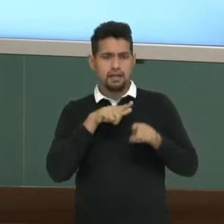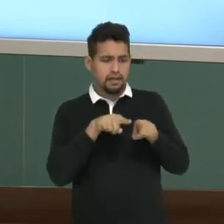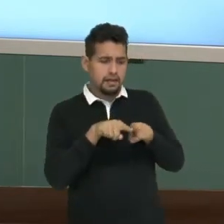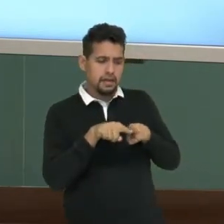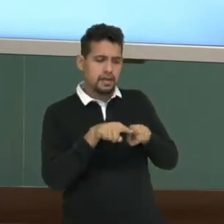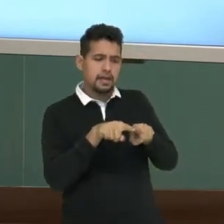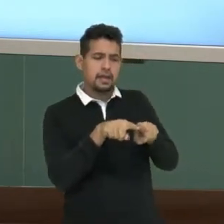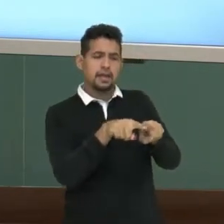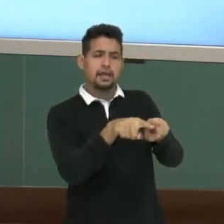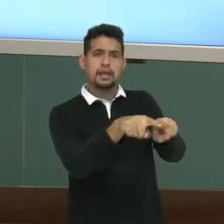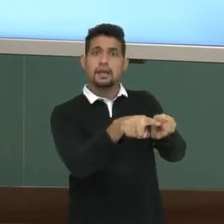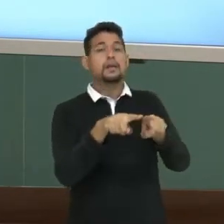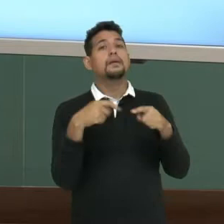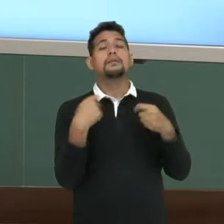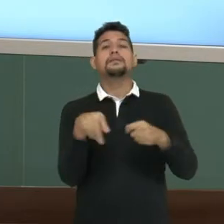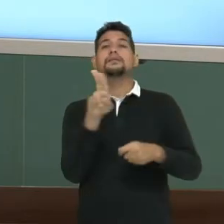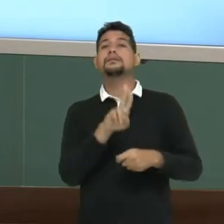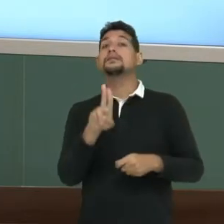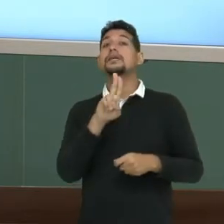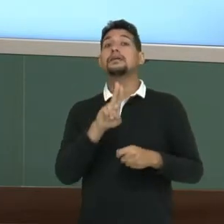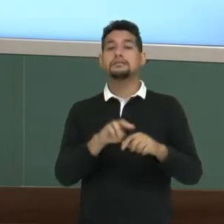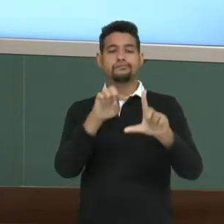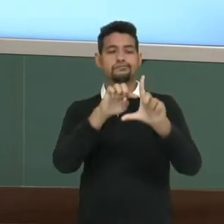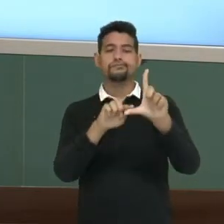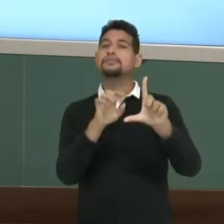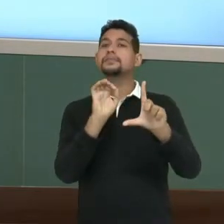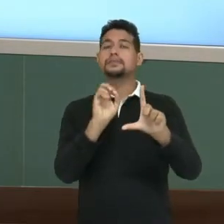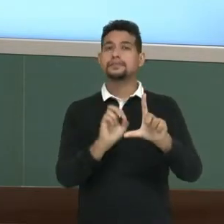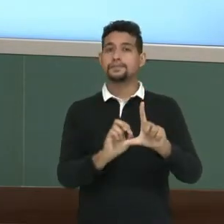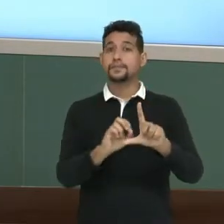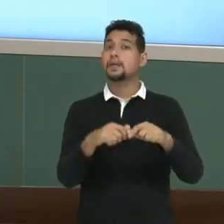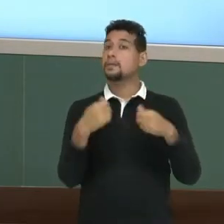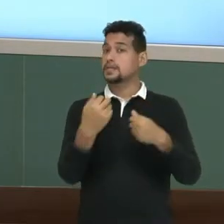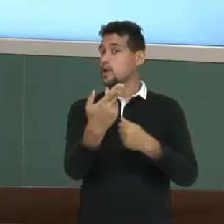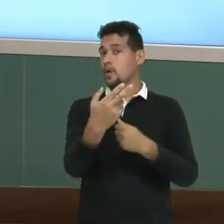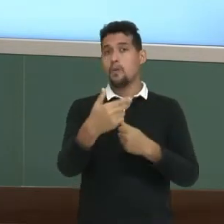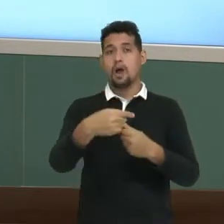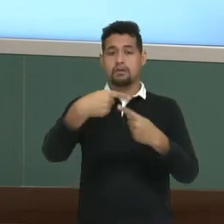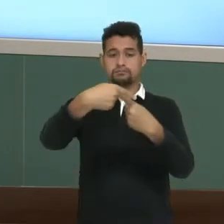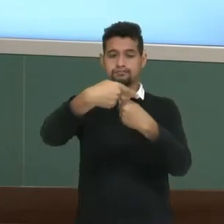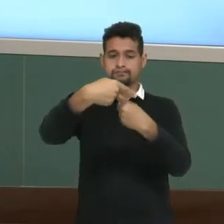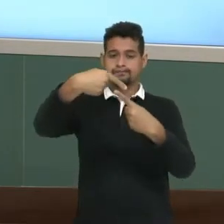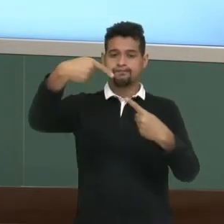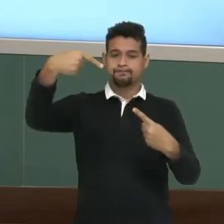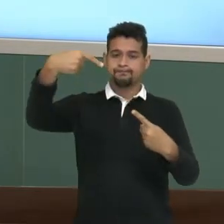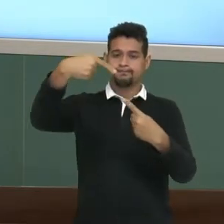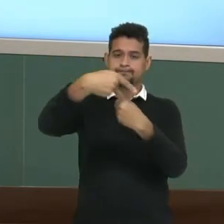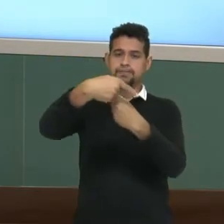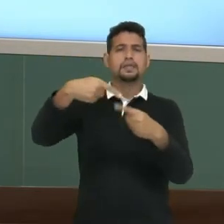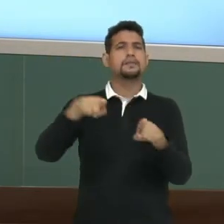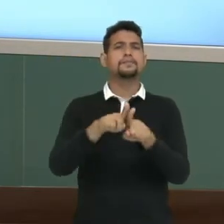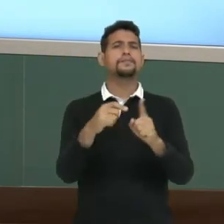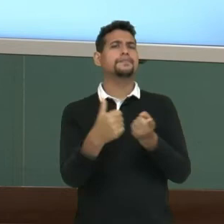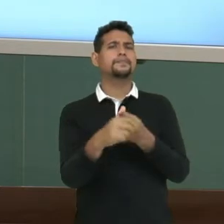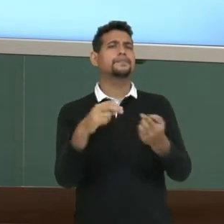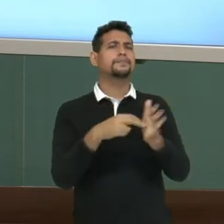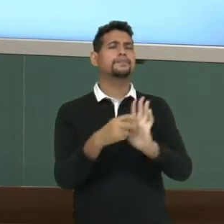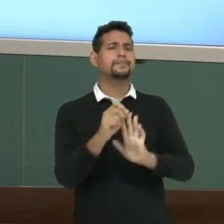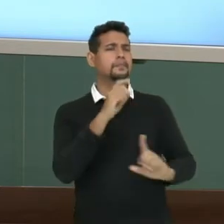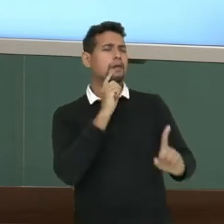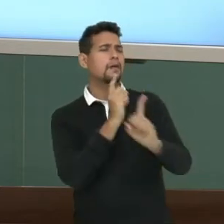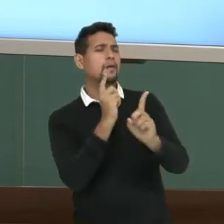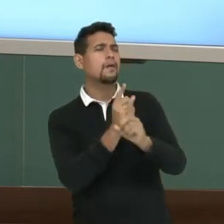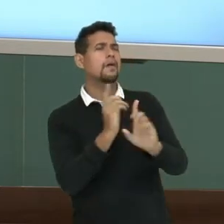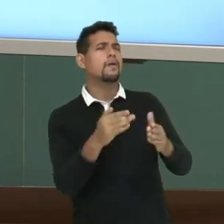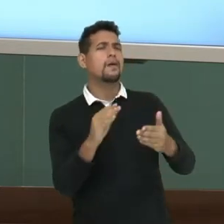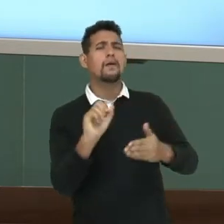Os coeficientes angulares têm que ser iguais. Então, primeira coisa que vocês vão fazer é achar o